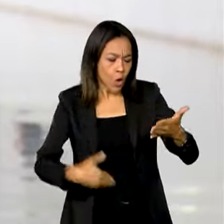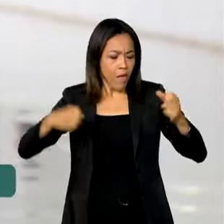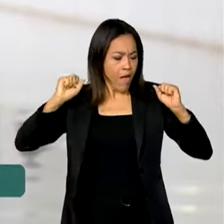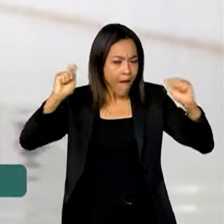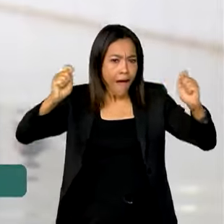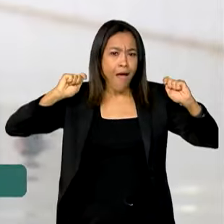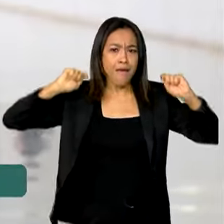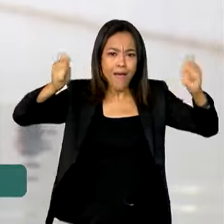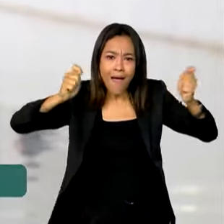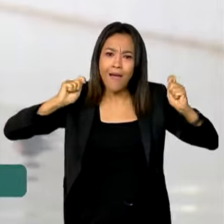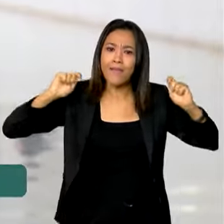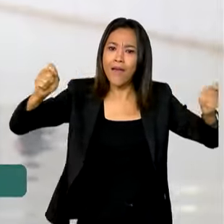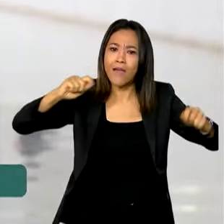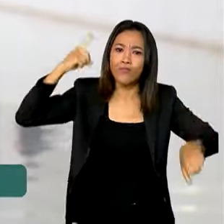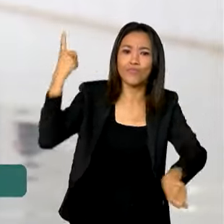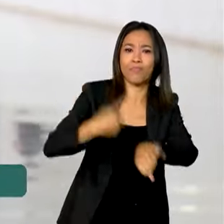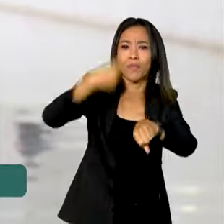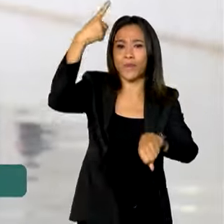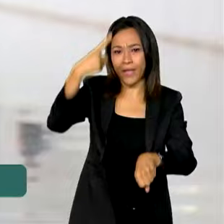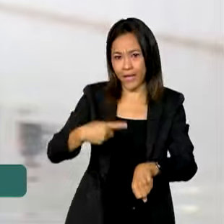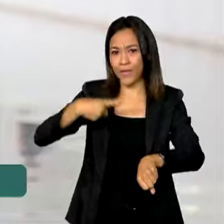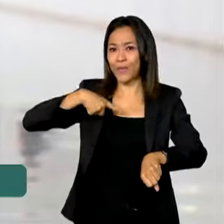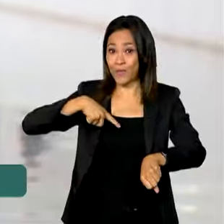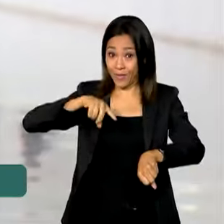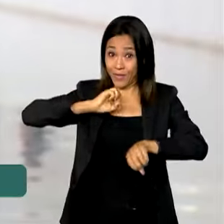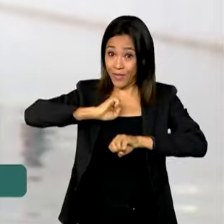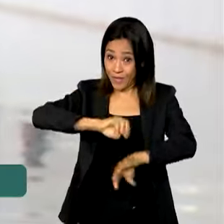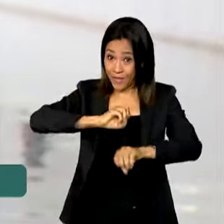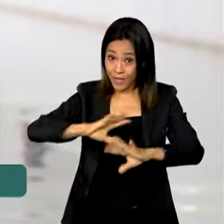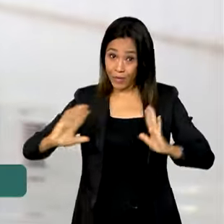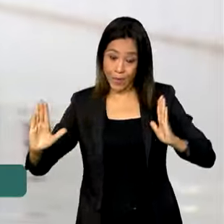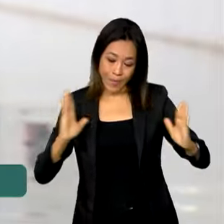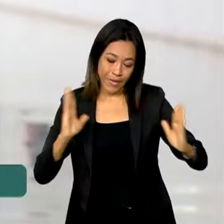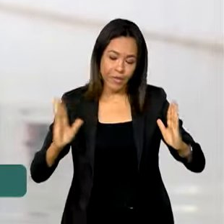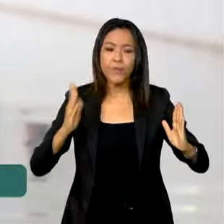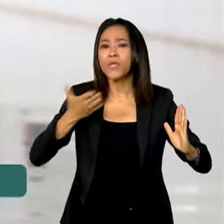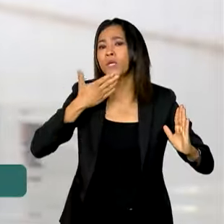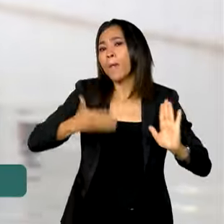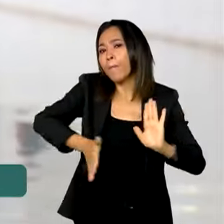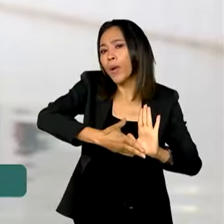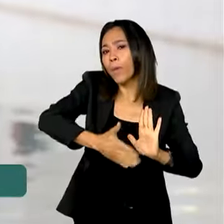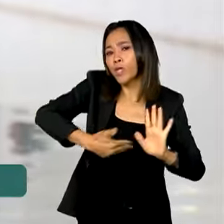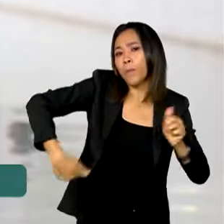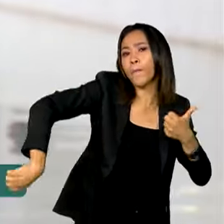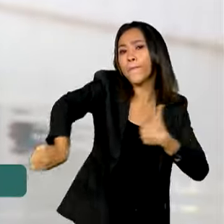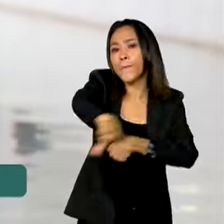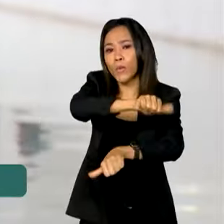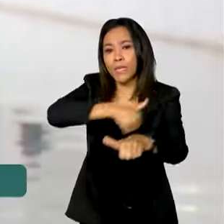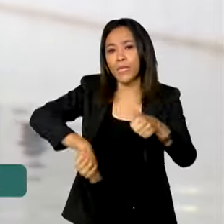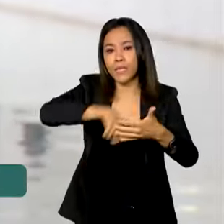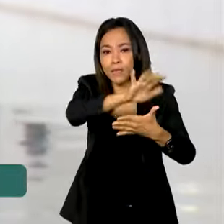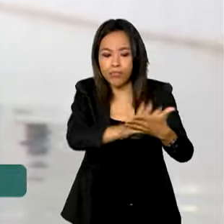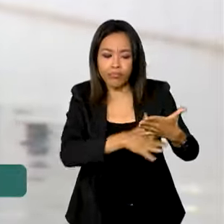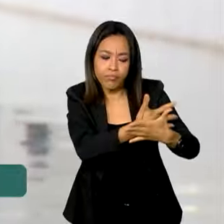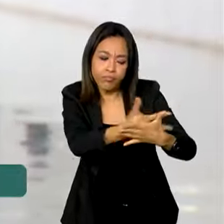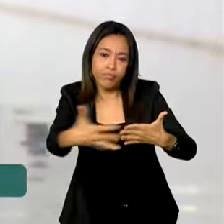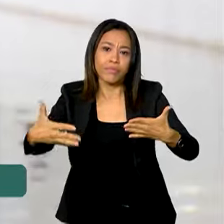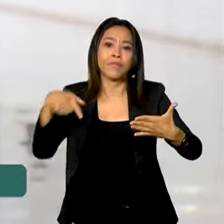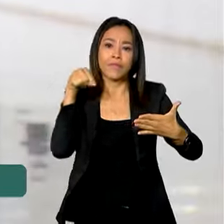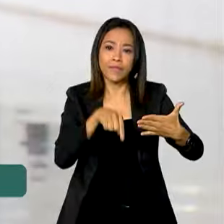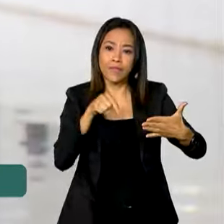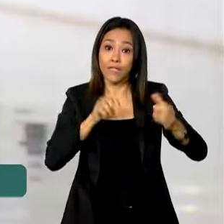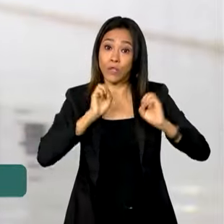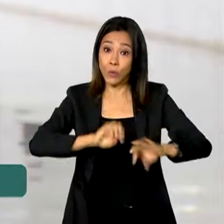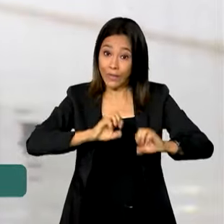da Educação, Pioneiros da Educação Nova, que propõe uma reforma no ensino e a democratização do ensino